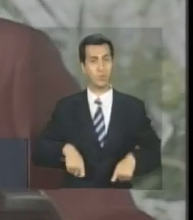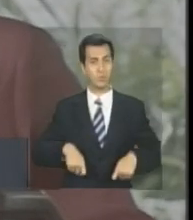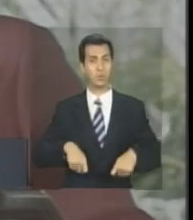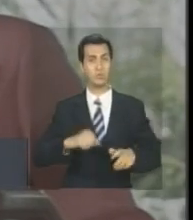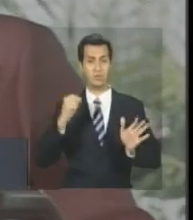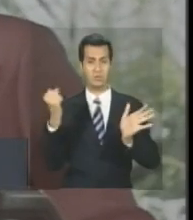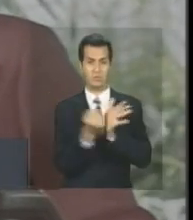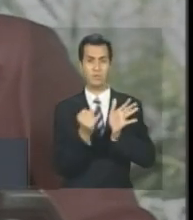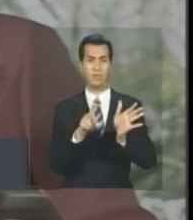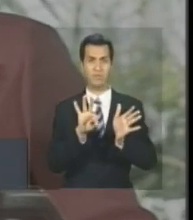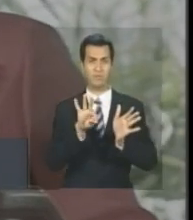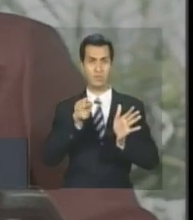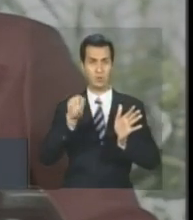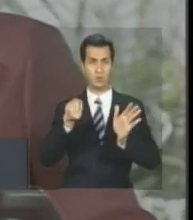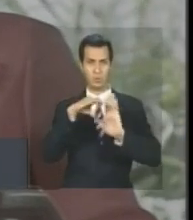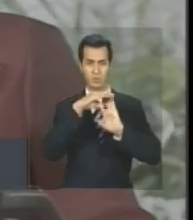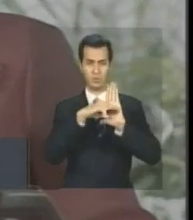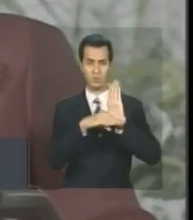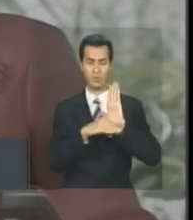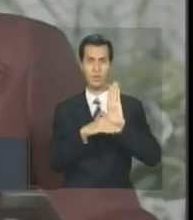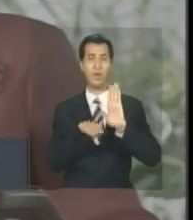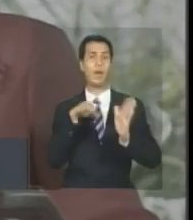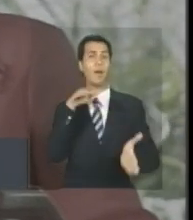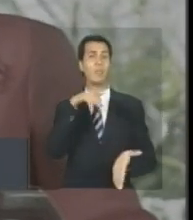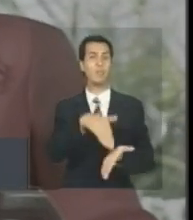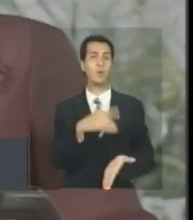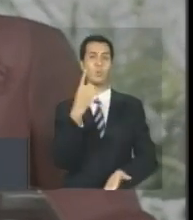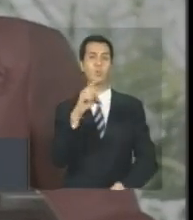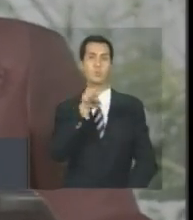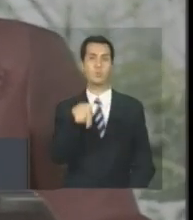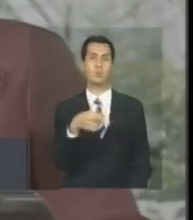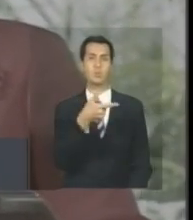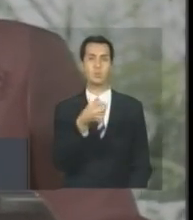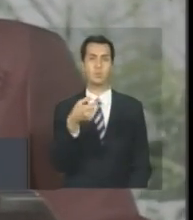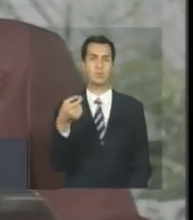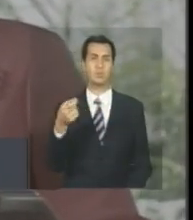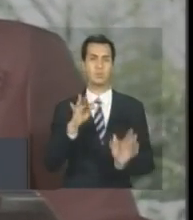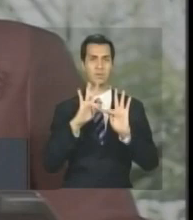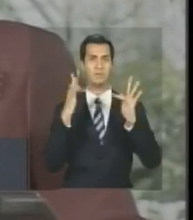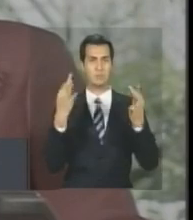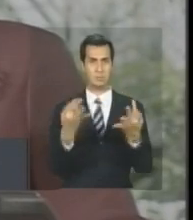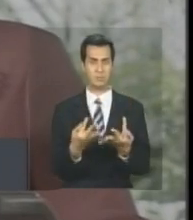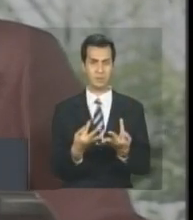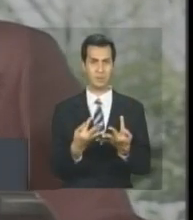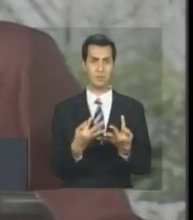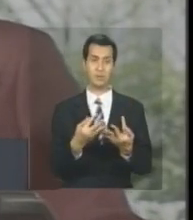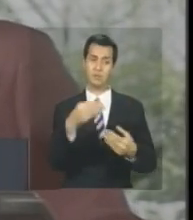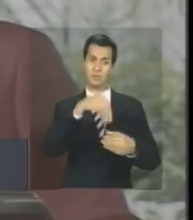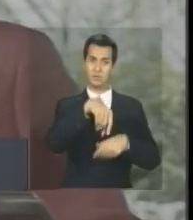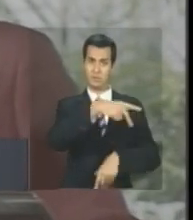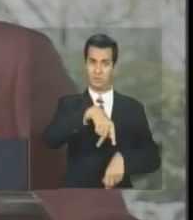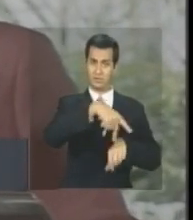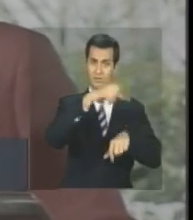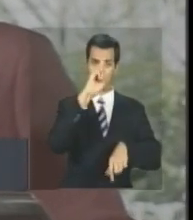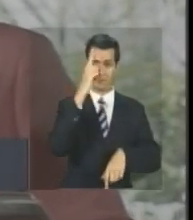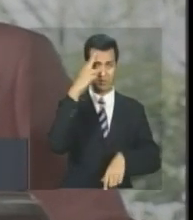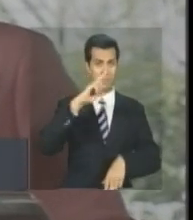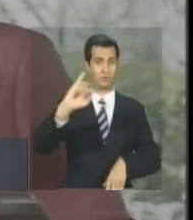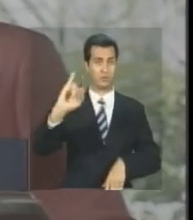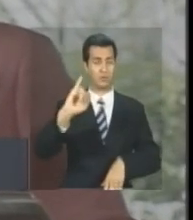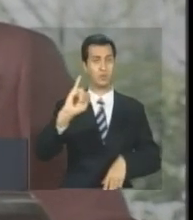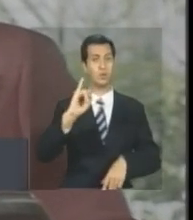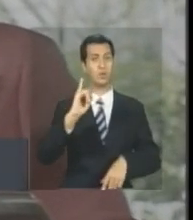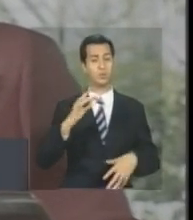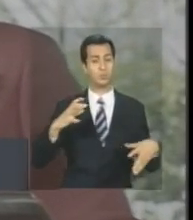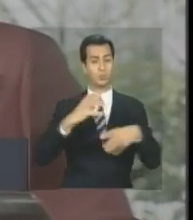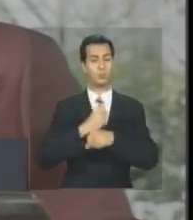categoria até 1.200 famílias haitianas por ano. Nous pourrons recevoir dans cette catégorie de visa jusqu'à